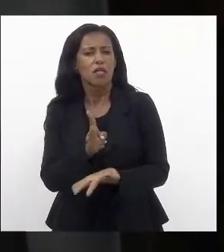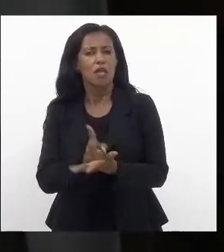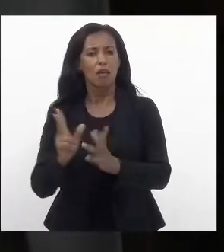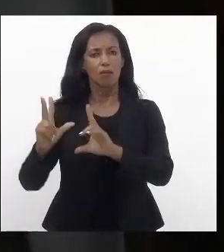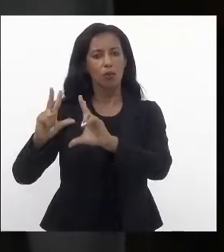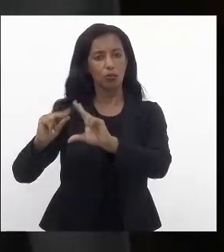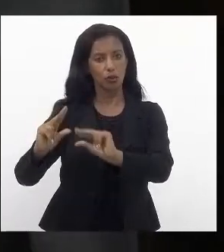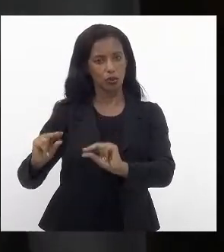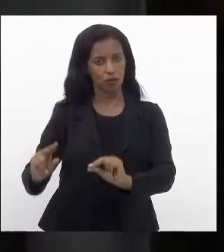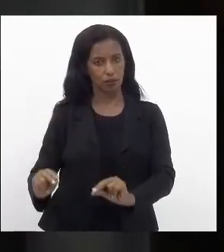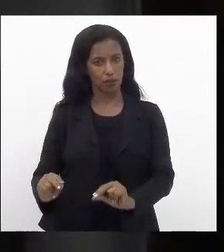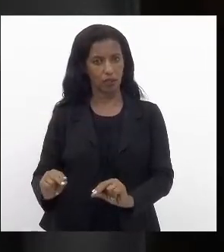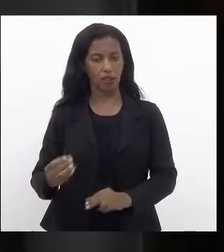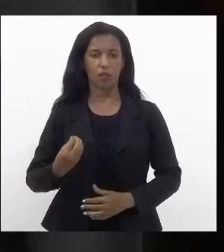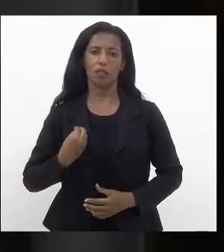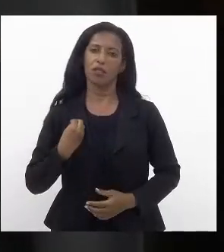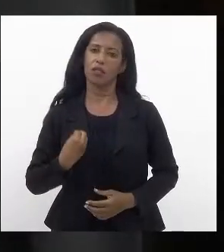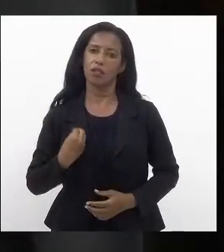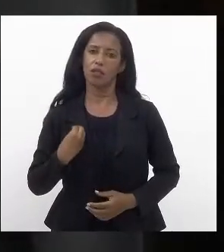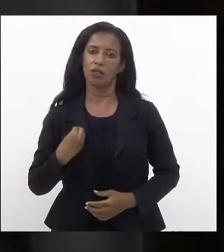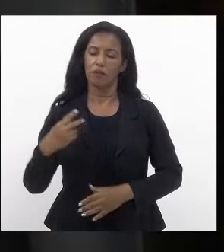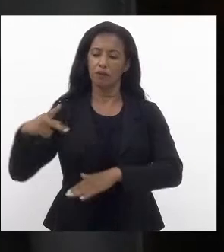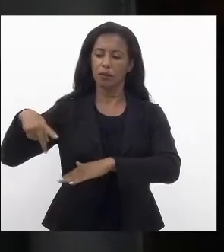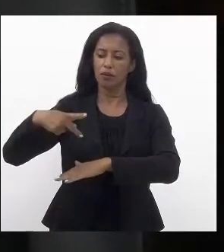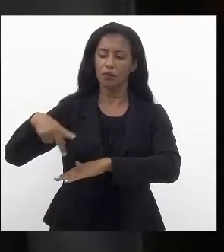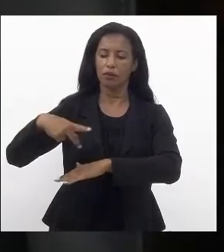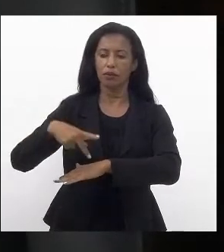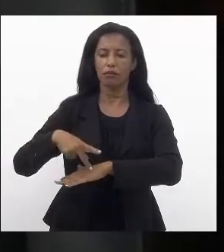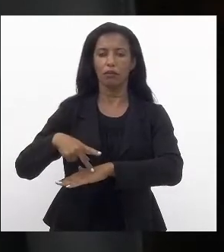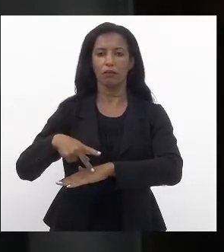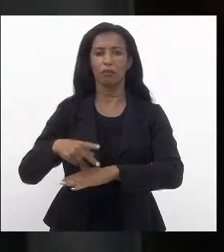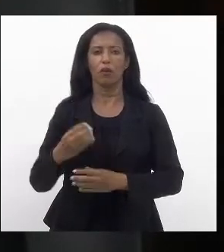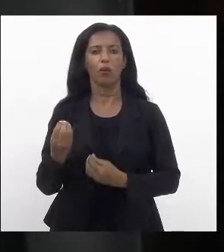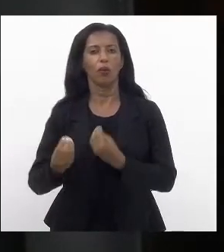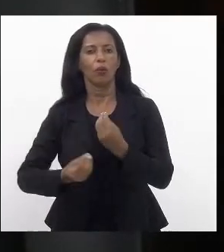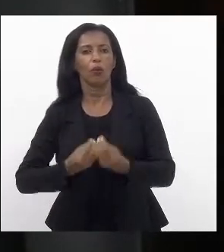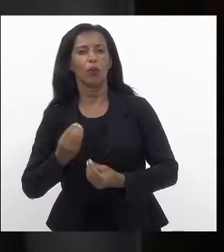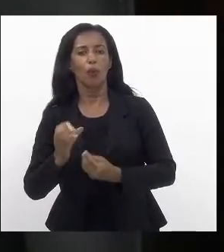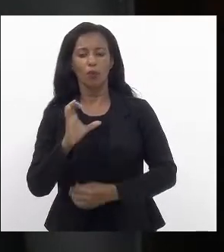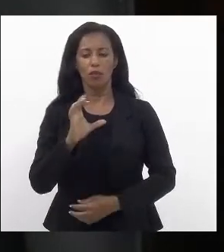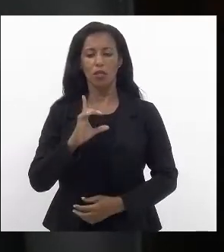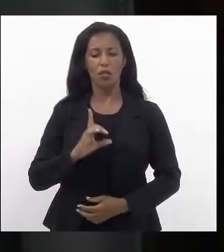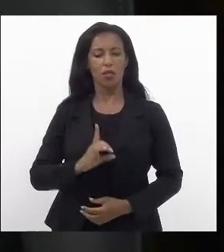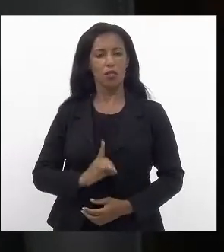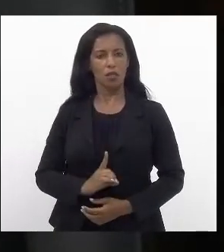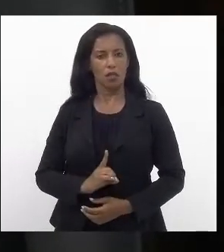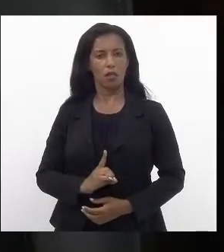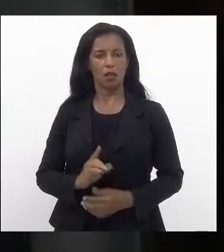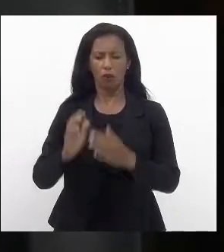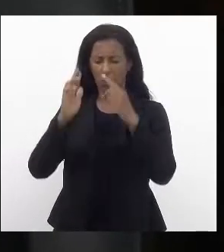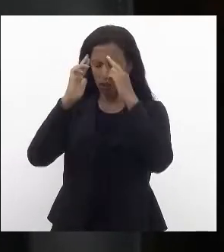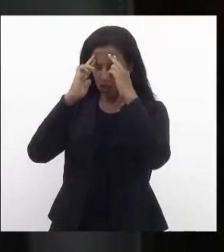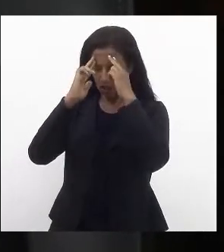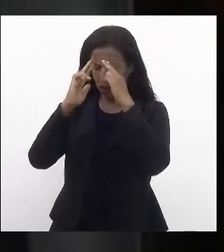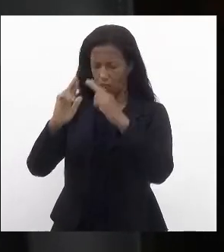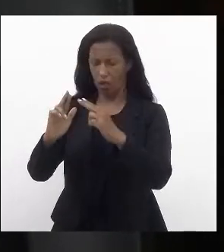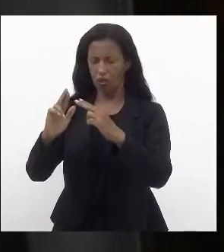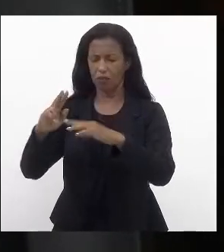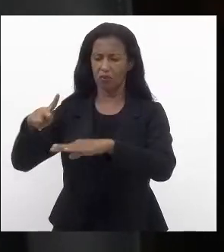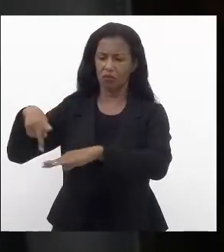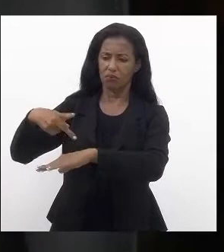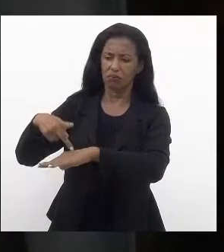libaneses, eles vivem nos países como cidadãos e respeitam os